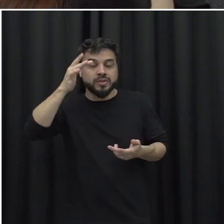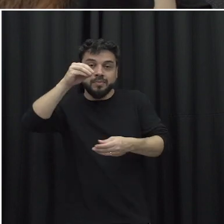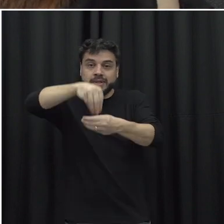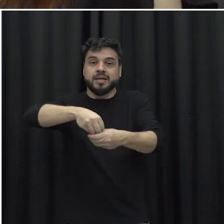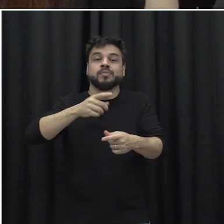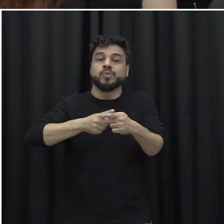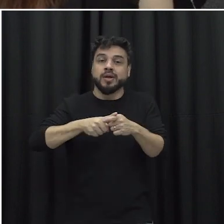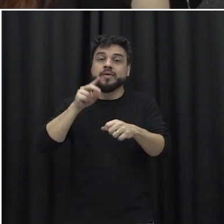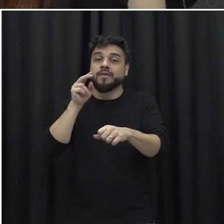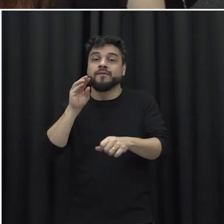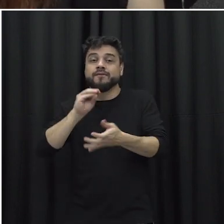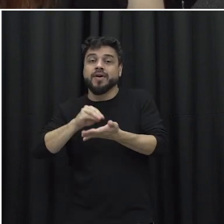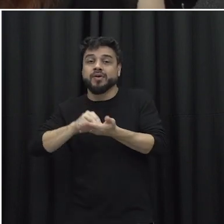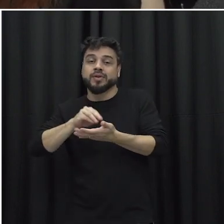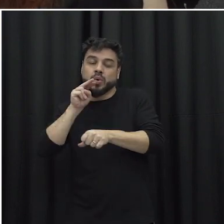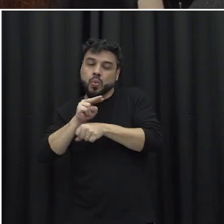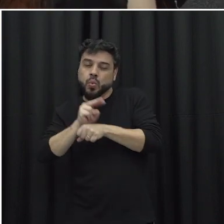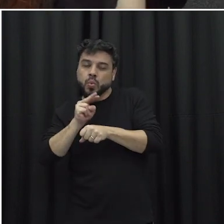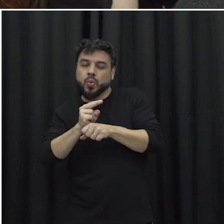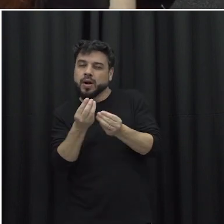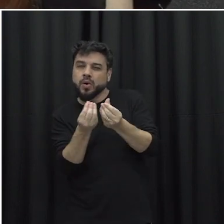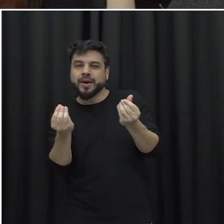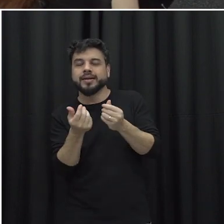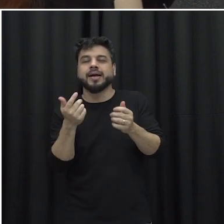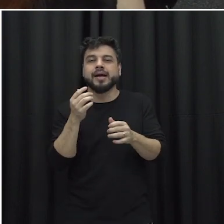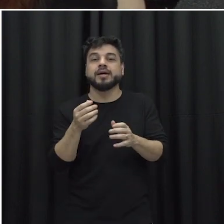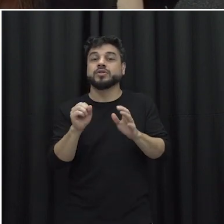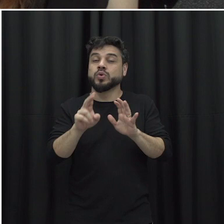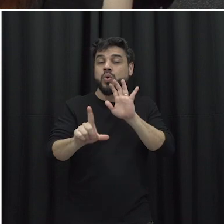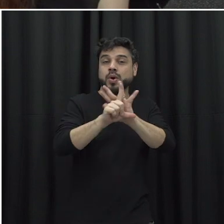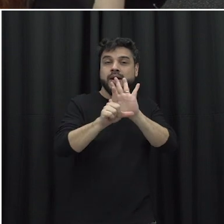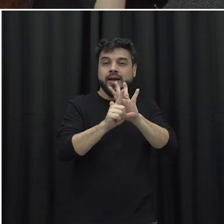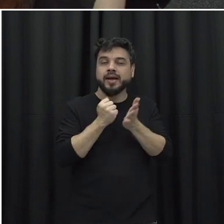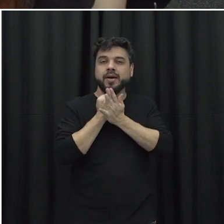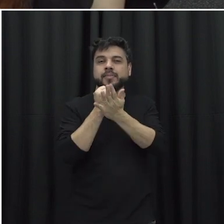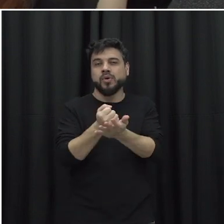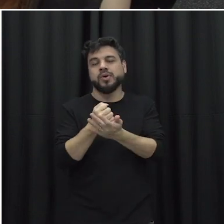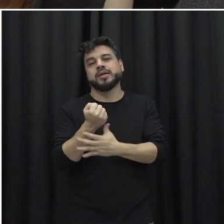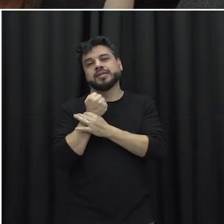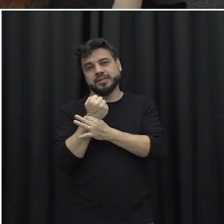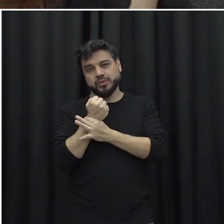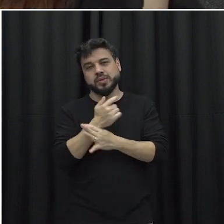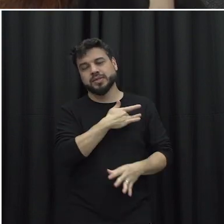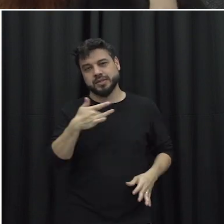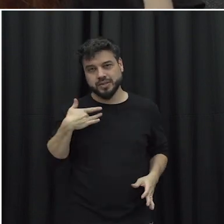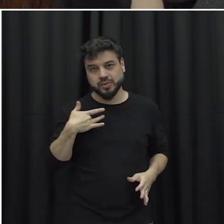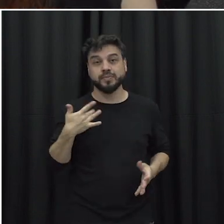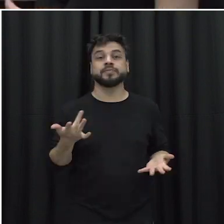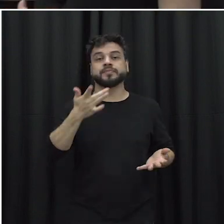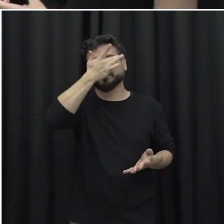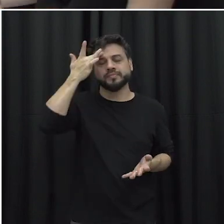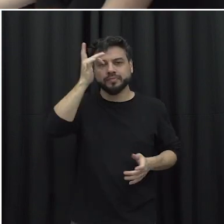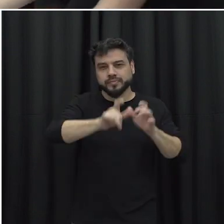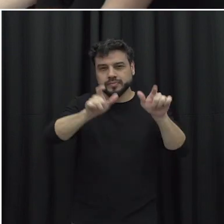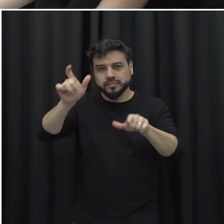qualidade e de legislações que ajudem, né, na questão da saúde do paciente em si, e não só limite